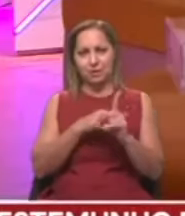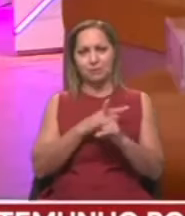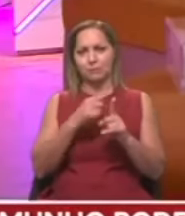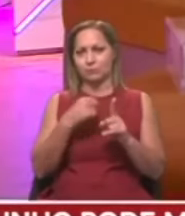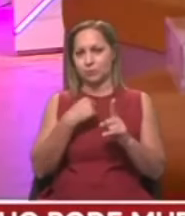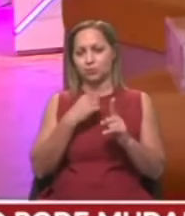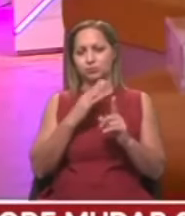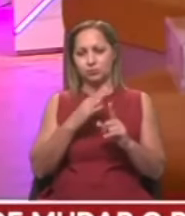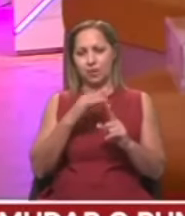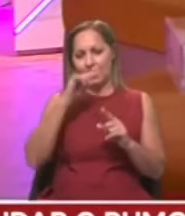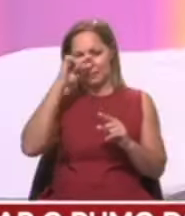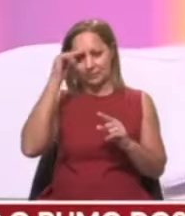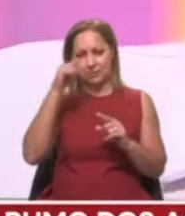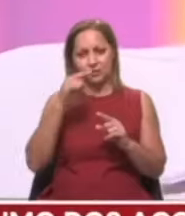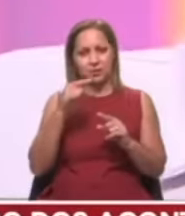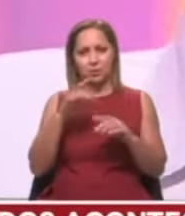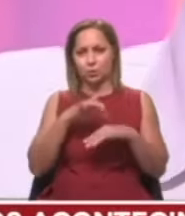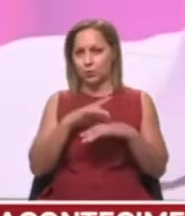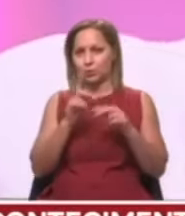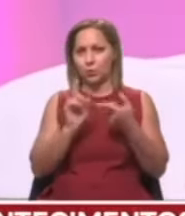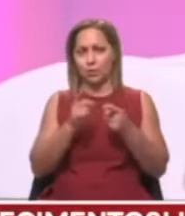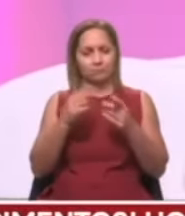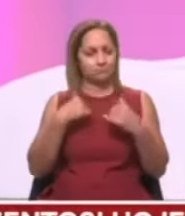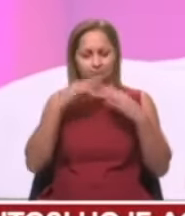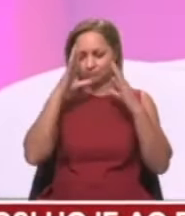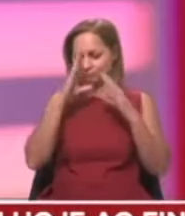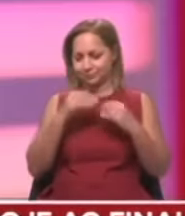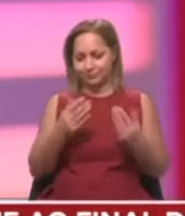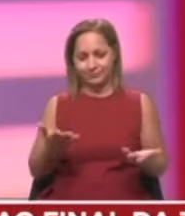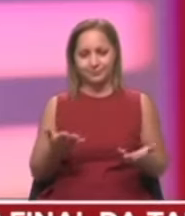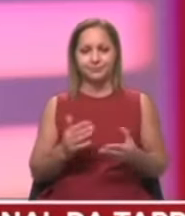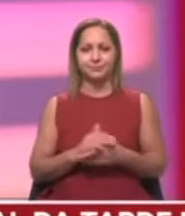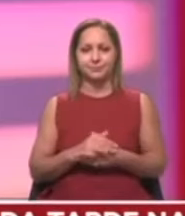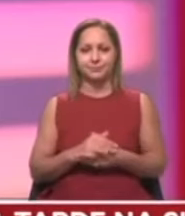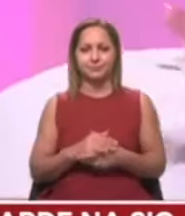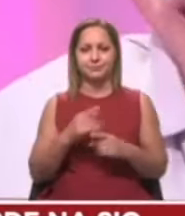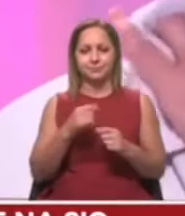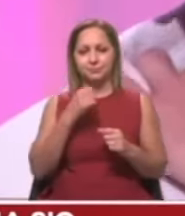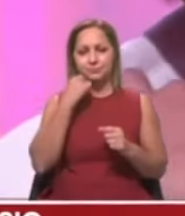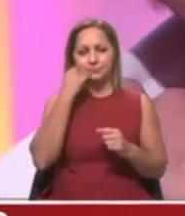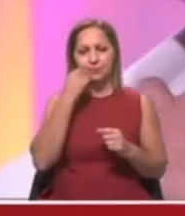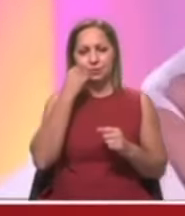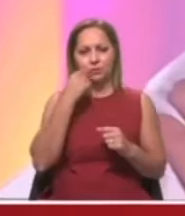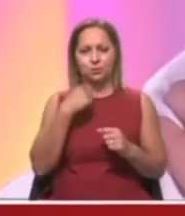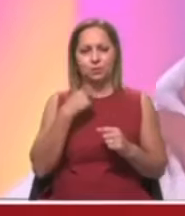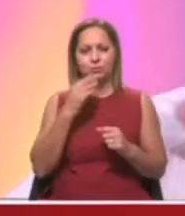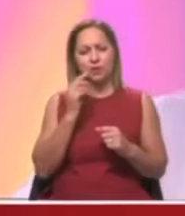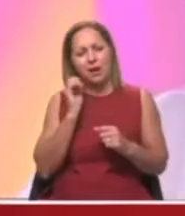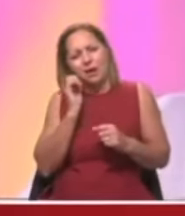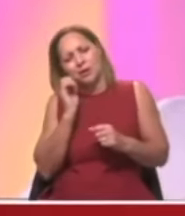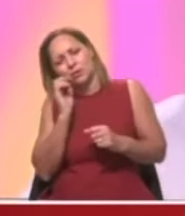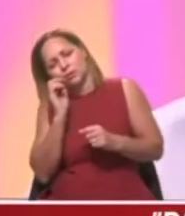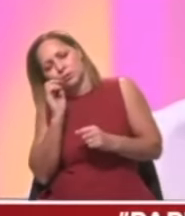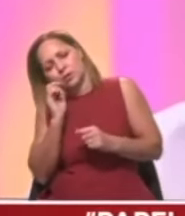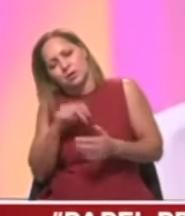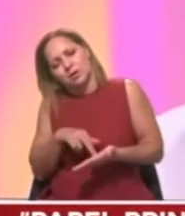numa situação muito difícil. E sem diagnóstico? Sem diagnóstico ainda na altura. E de tantas dores que eu tinha, já andava assim meio torto, tanto